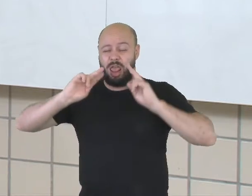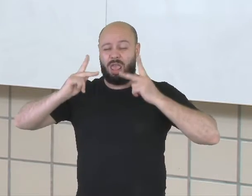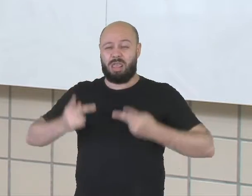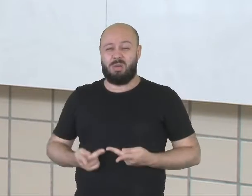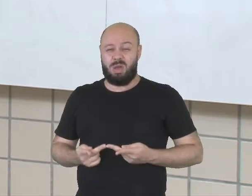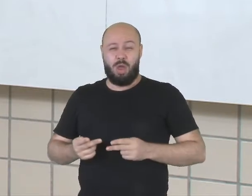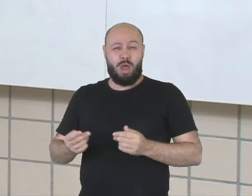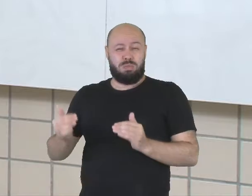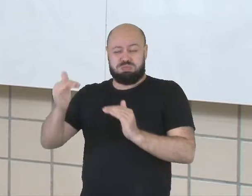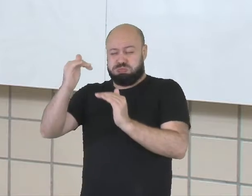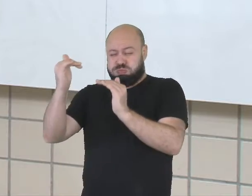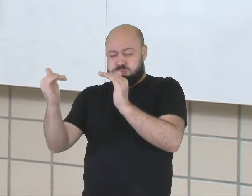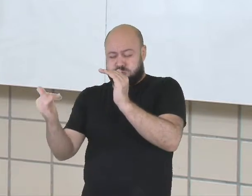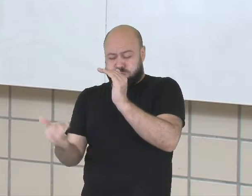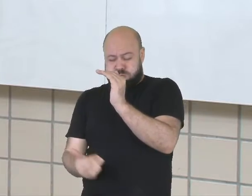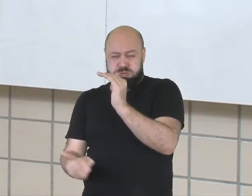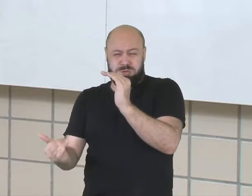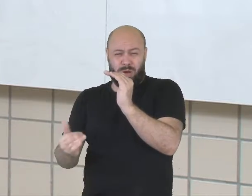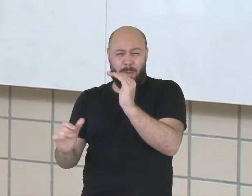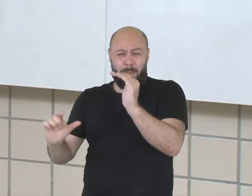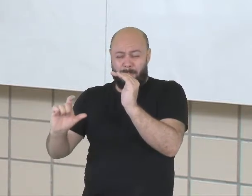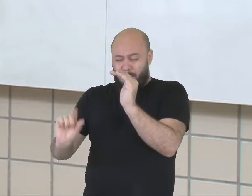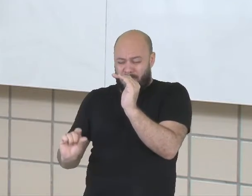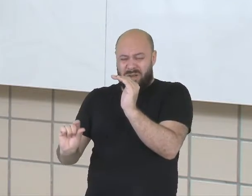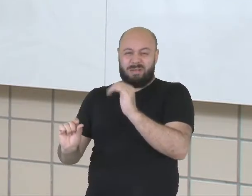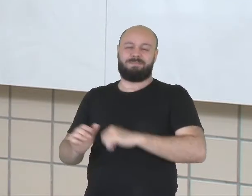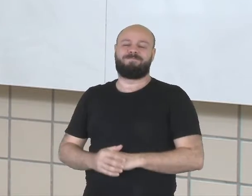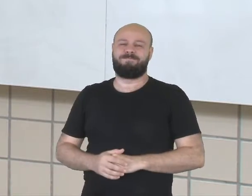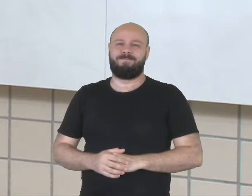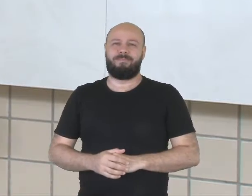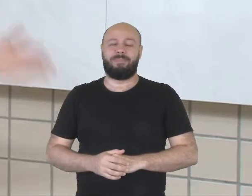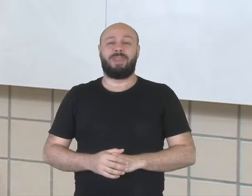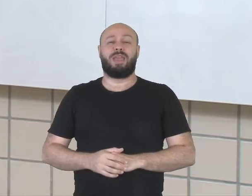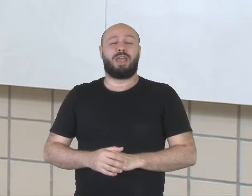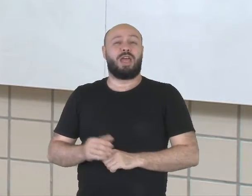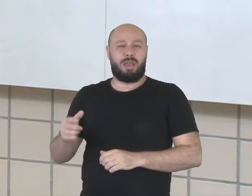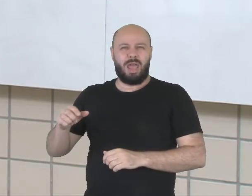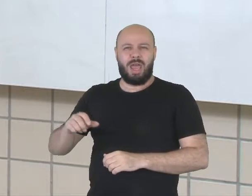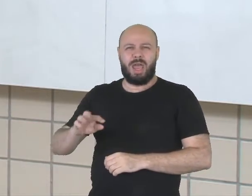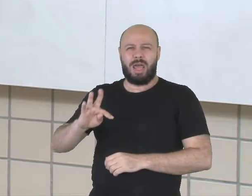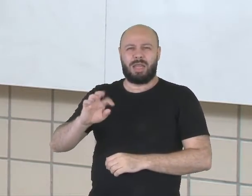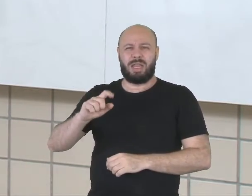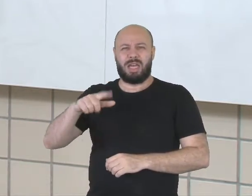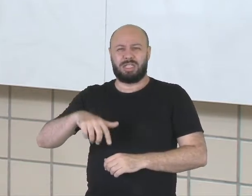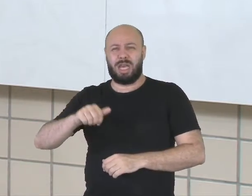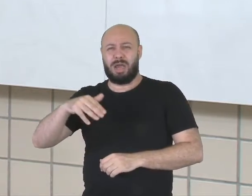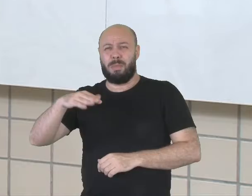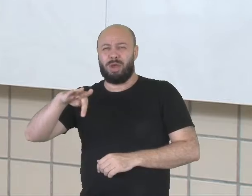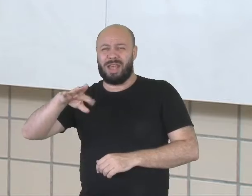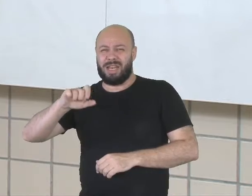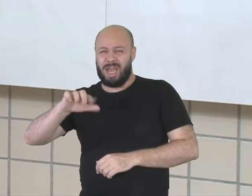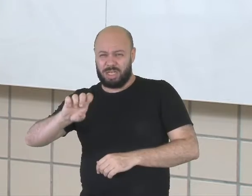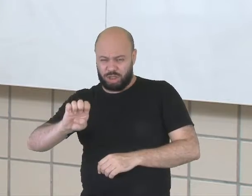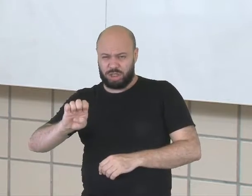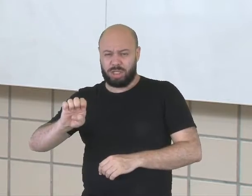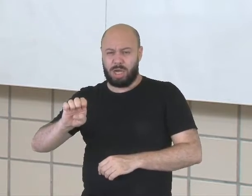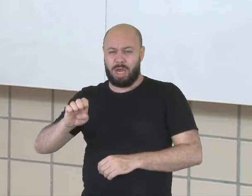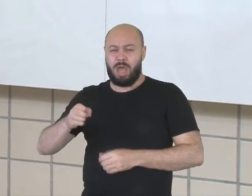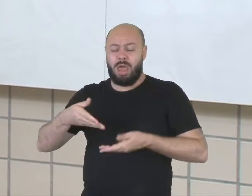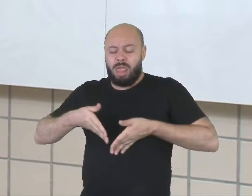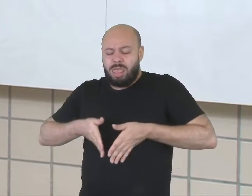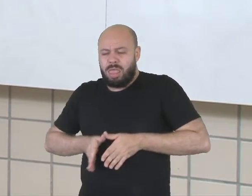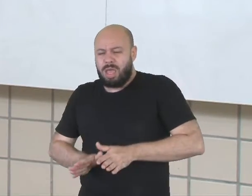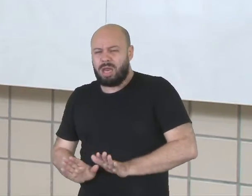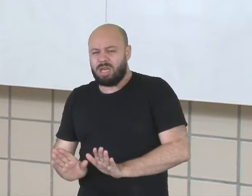uma grande taxa de mortalidade, ou seja, crianças que nascem, mas morrem até 2 anos de idade. E o índice